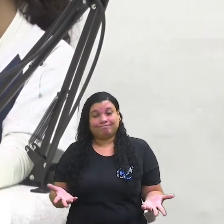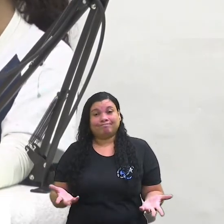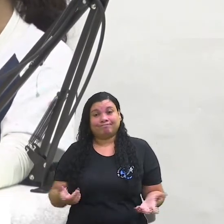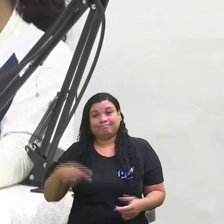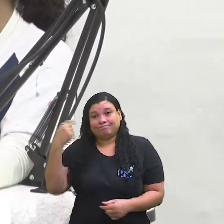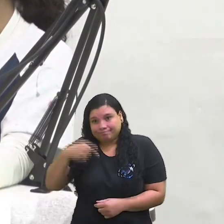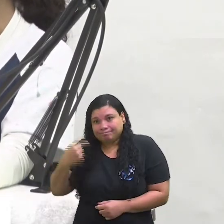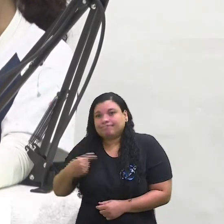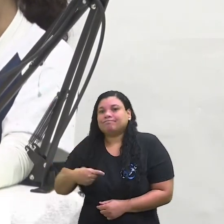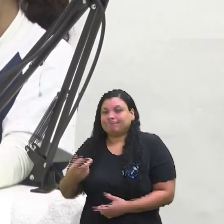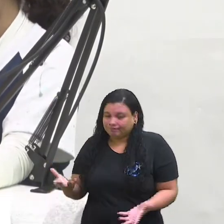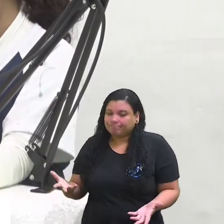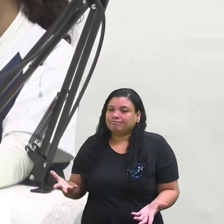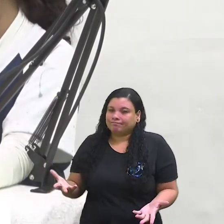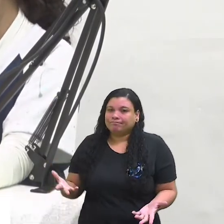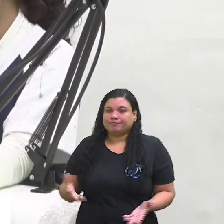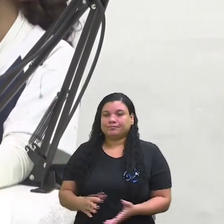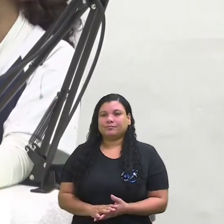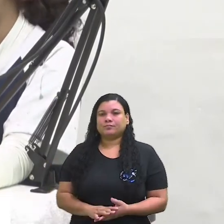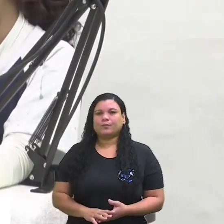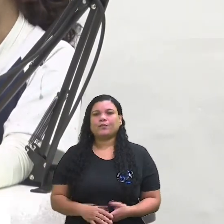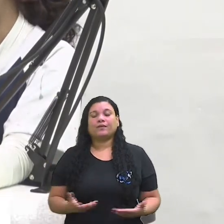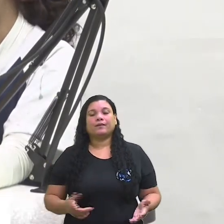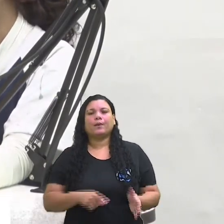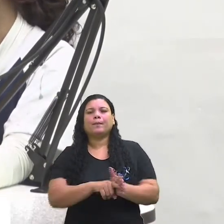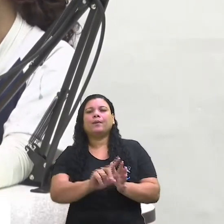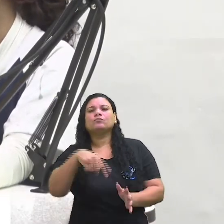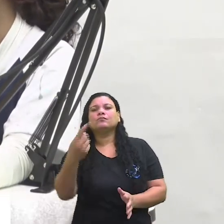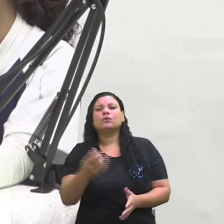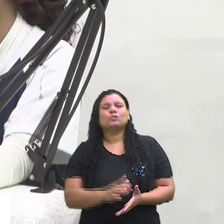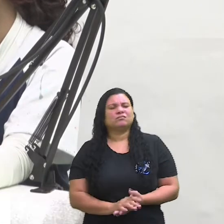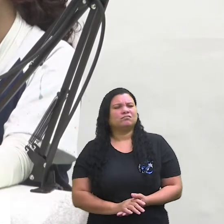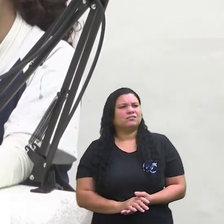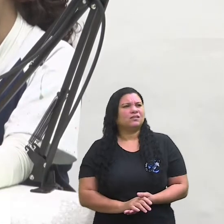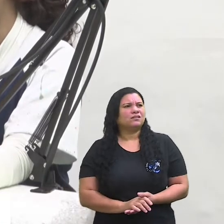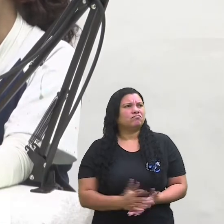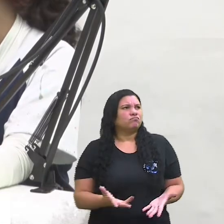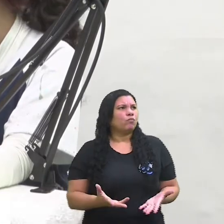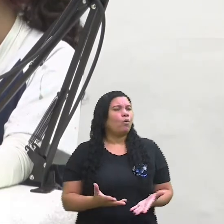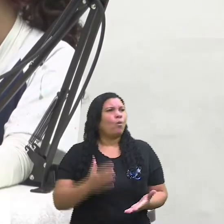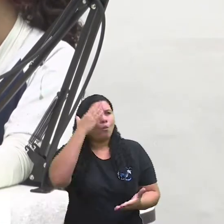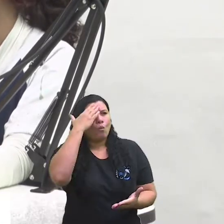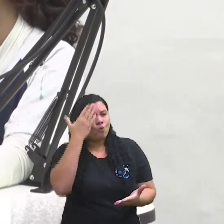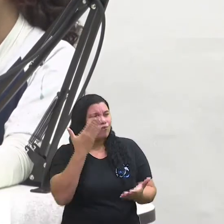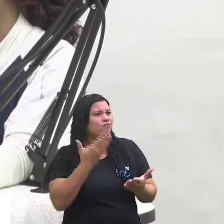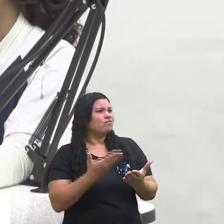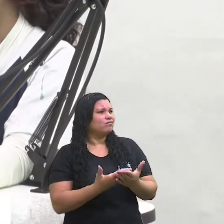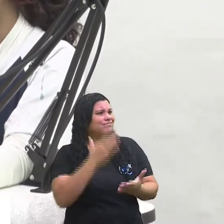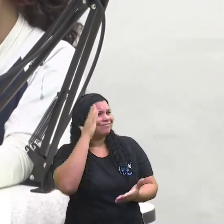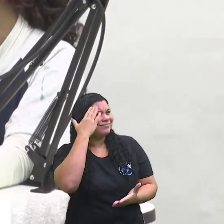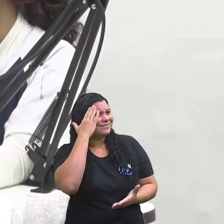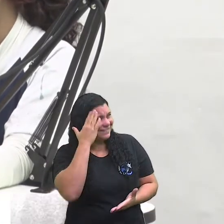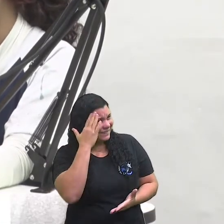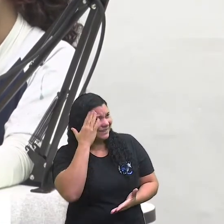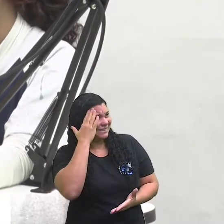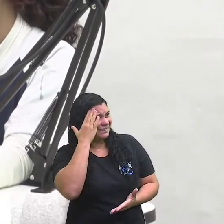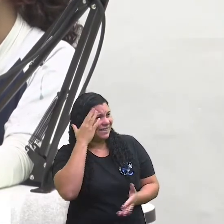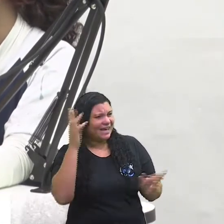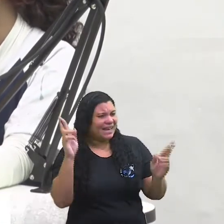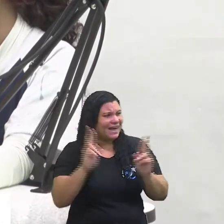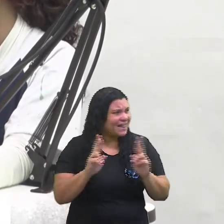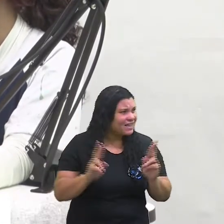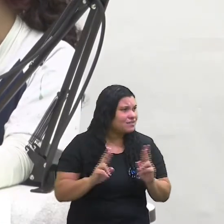Passando para a próxima pergunta, o que significa a confiança e a compreensão entre pais e filhos? E como viver